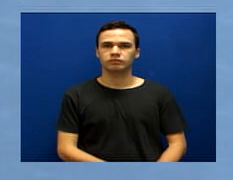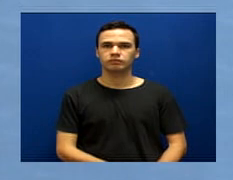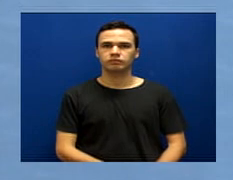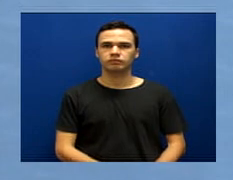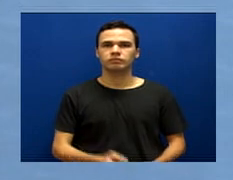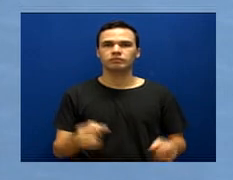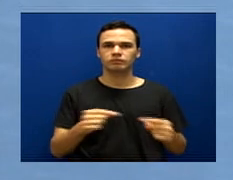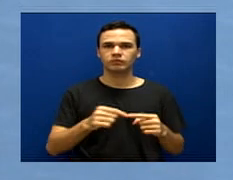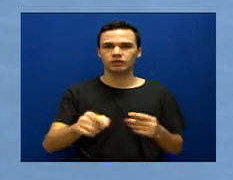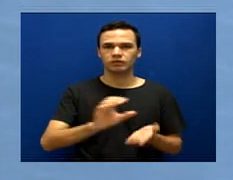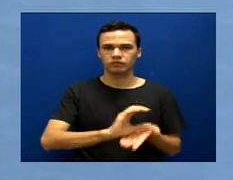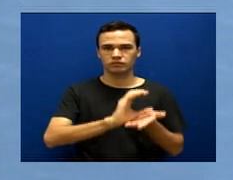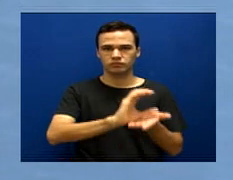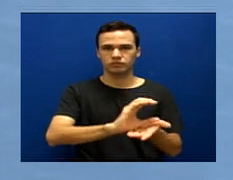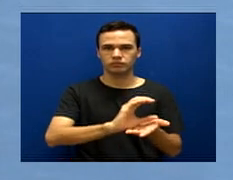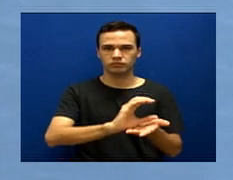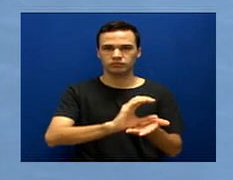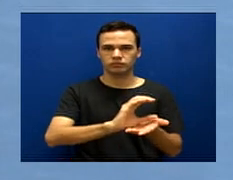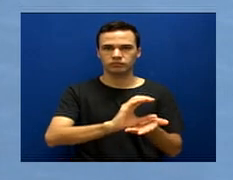do Conselho.